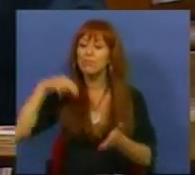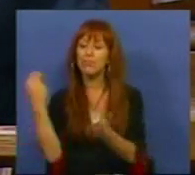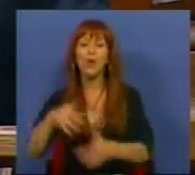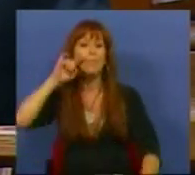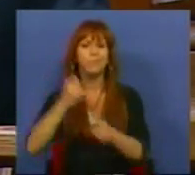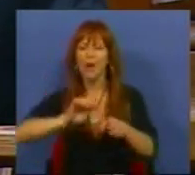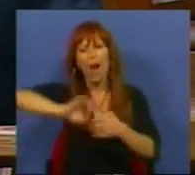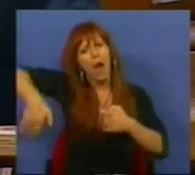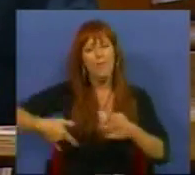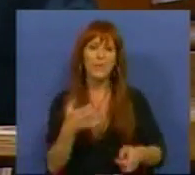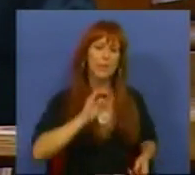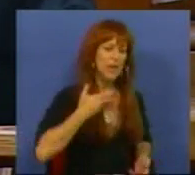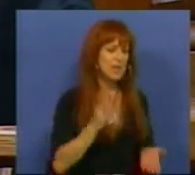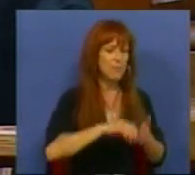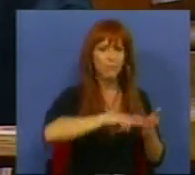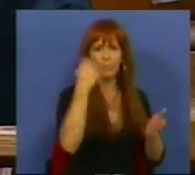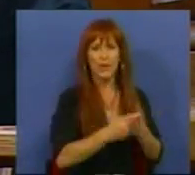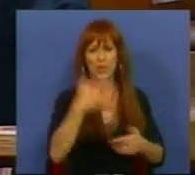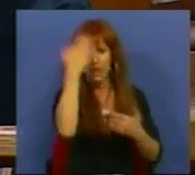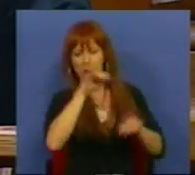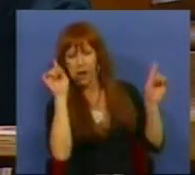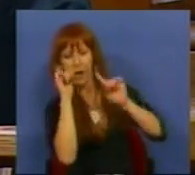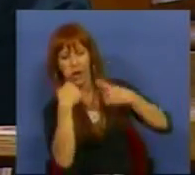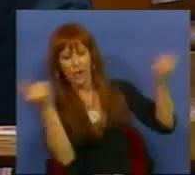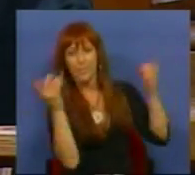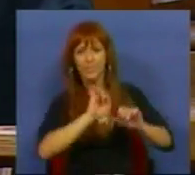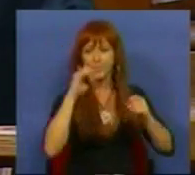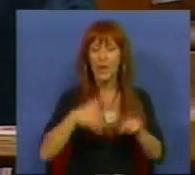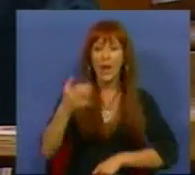as exigências, o PSD deixou cair a fachada, o PS deixou cair as promessas.